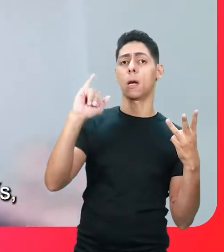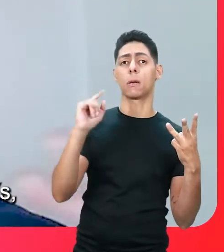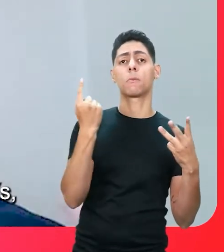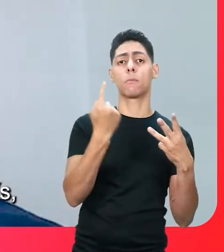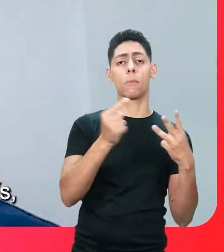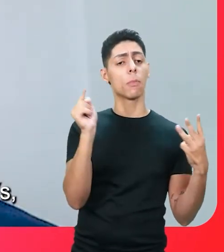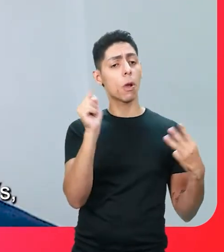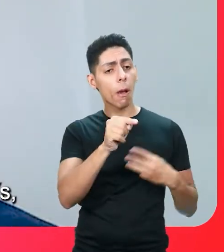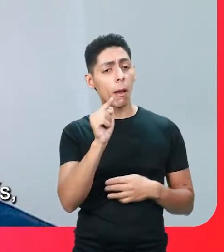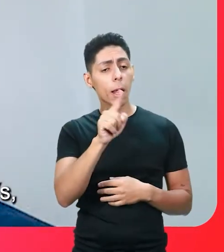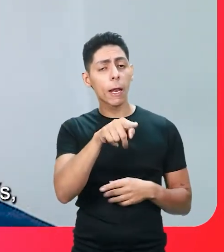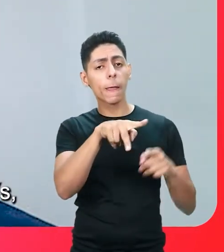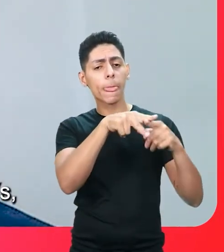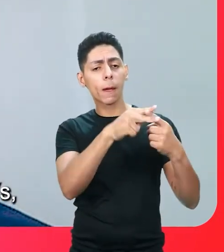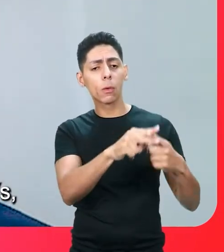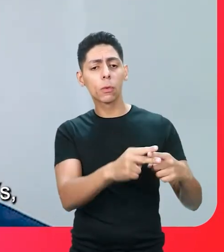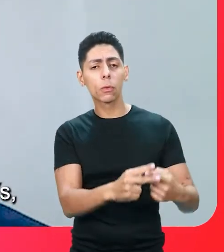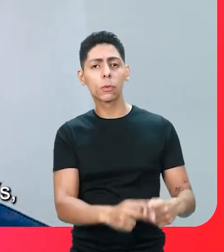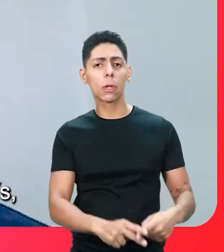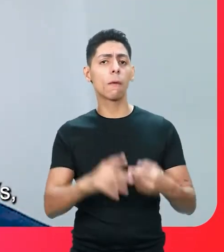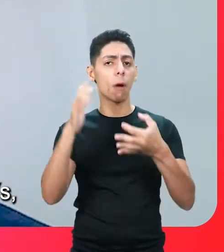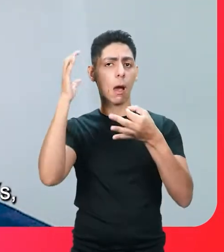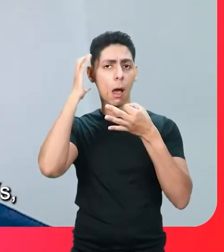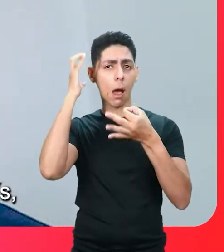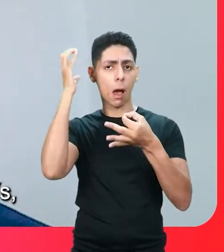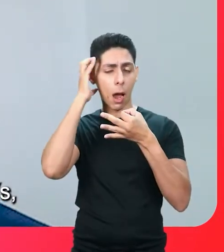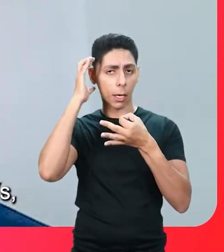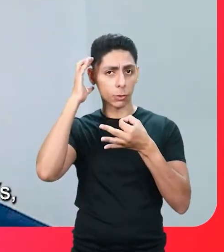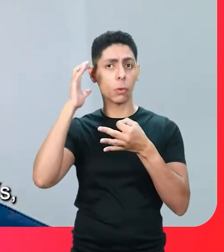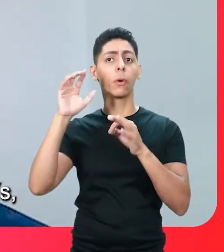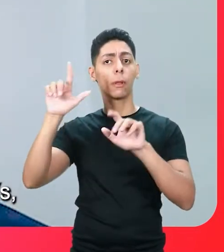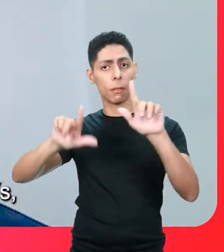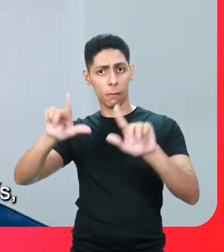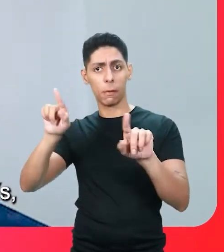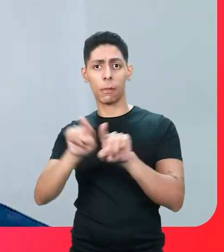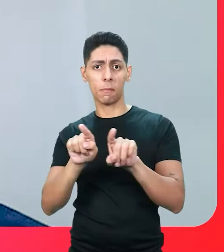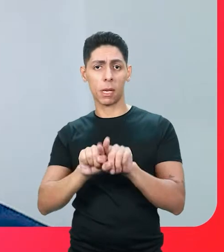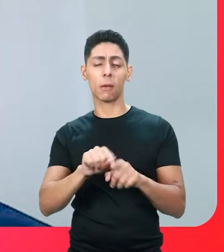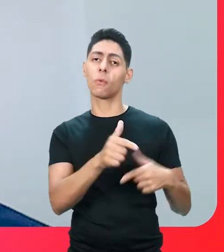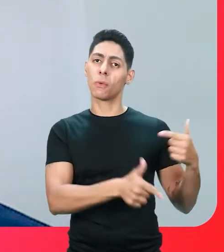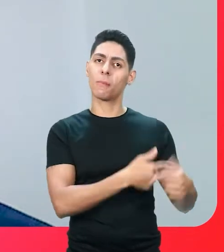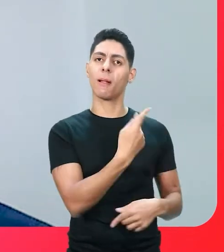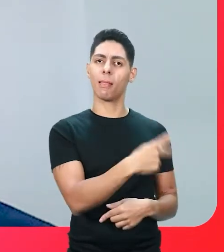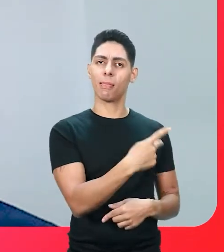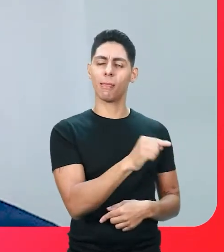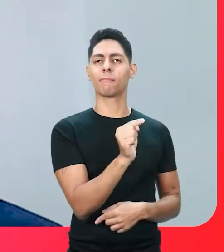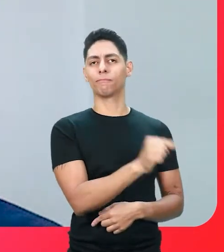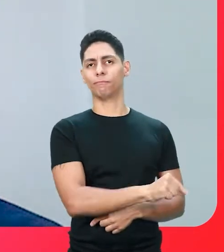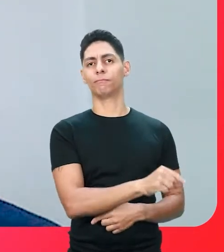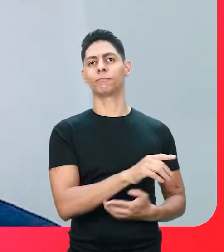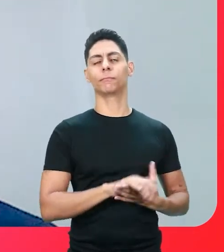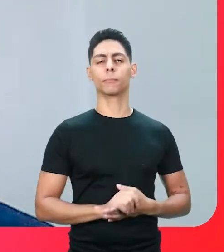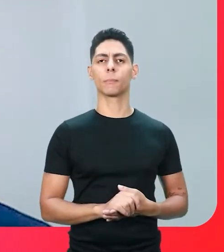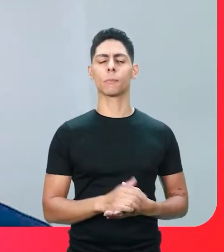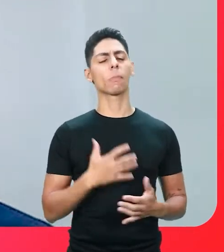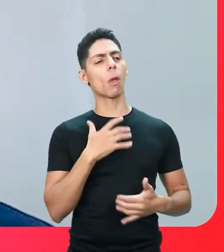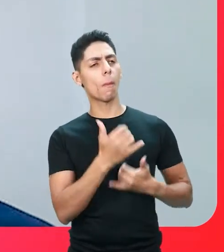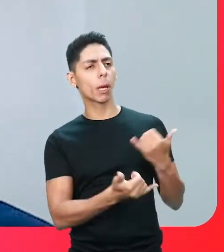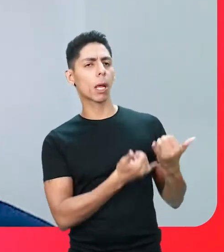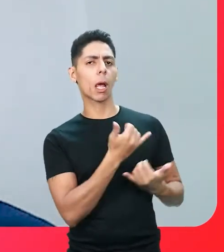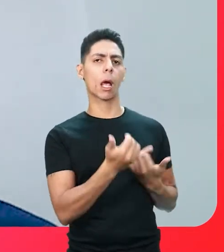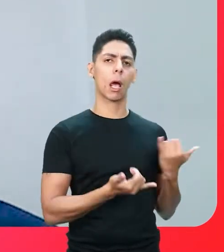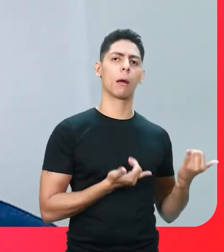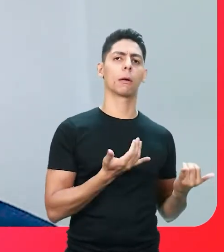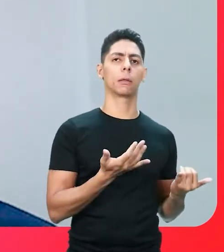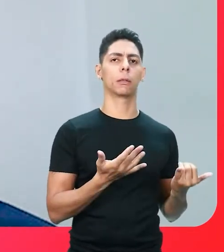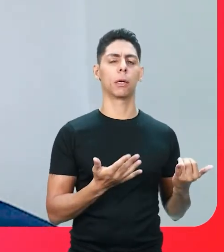pai consertava rádios e TVs. Era isso que ele fazia lá no subúrbio. Eu brincava com ele até